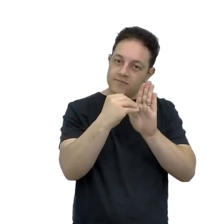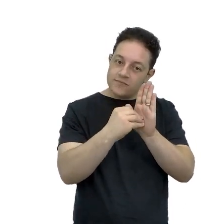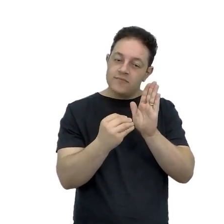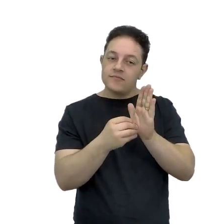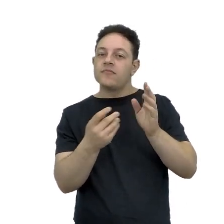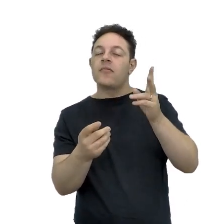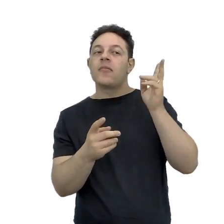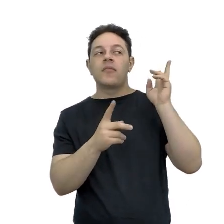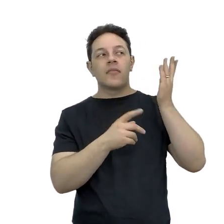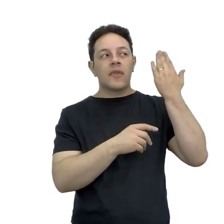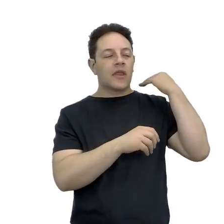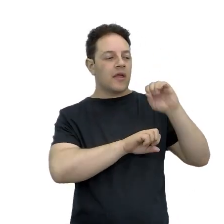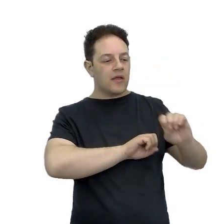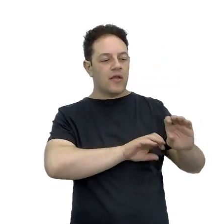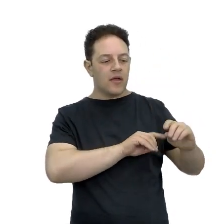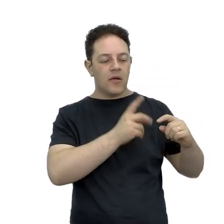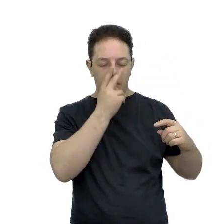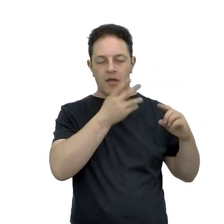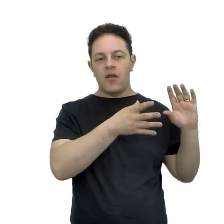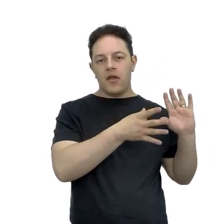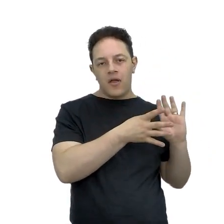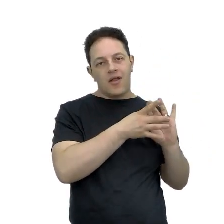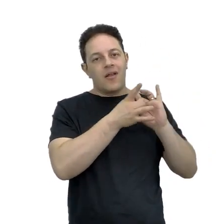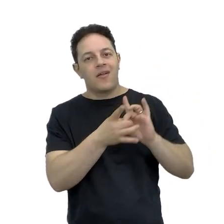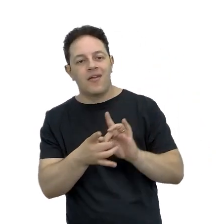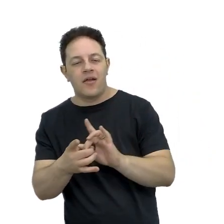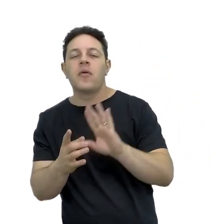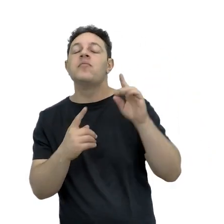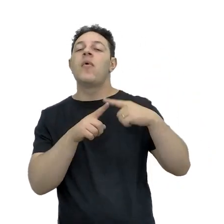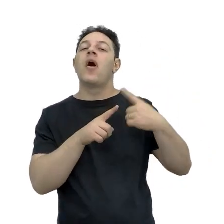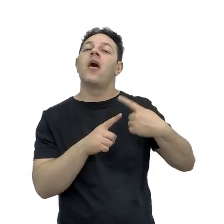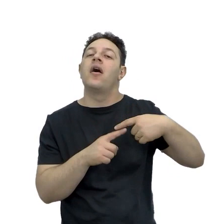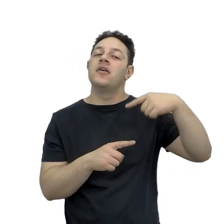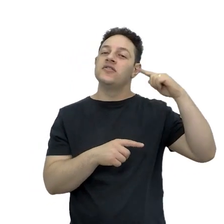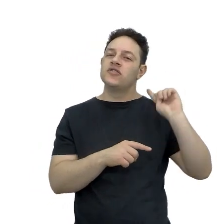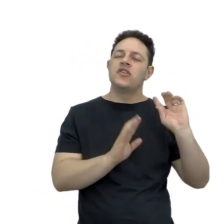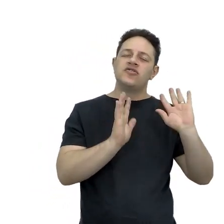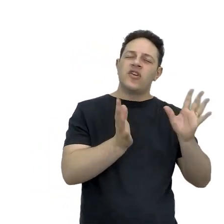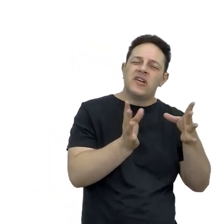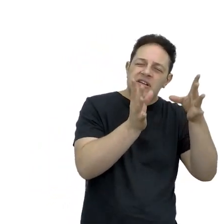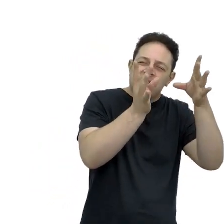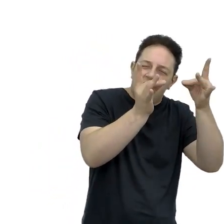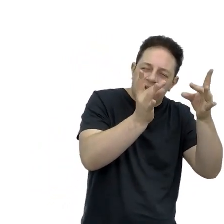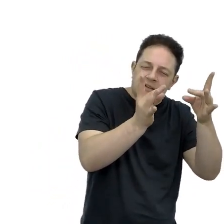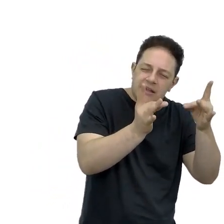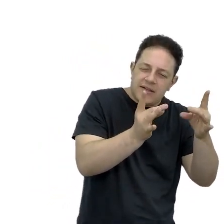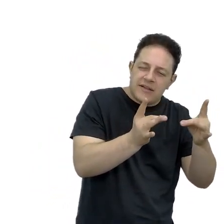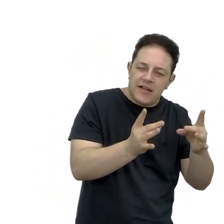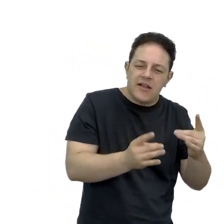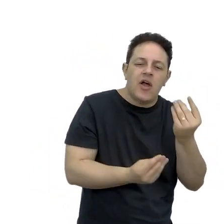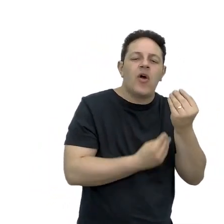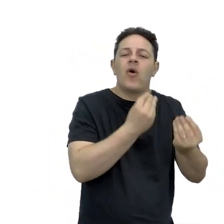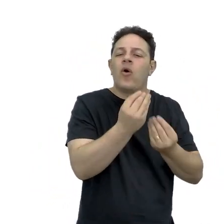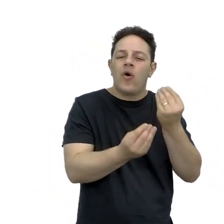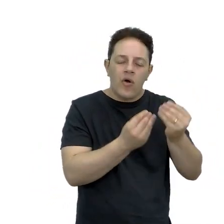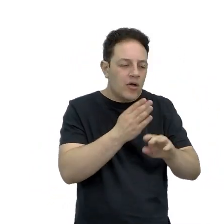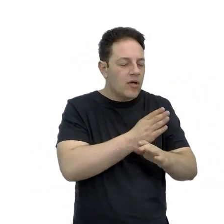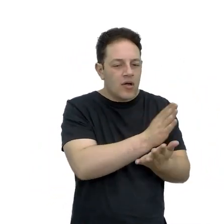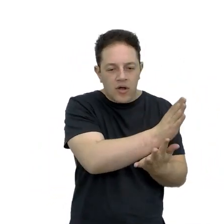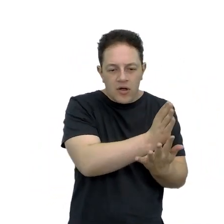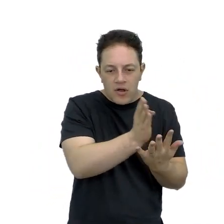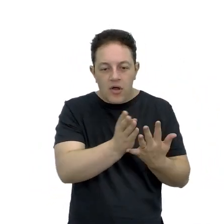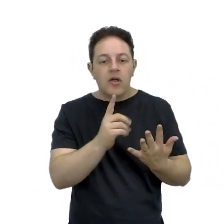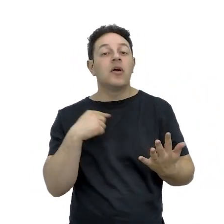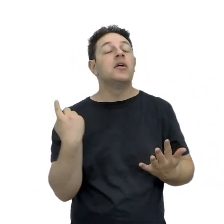formação anterior. A formação anterior esmiuçou com detalhes todo o nosso eixo e tudo que a